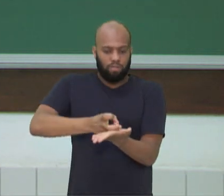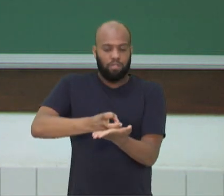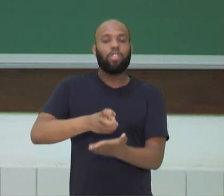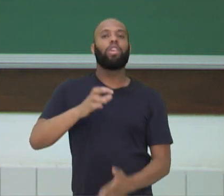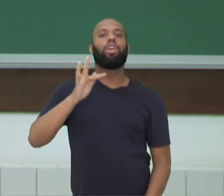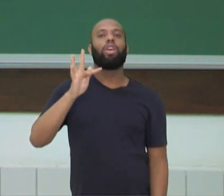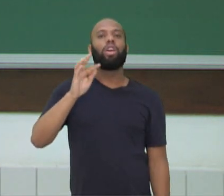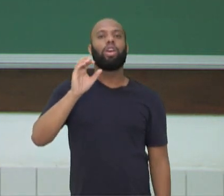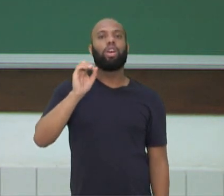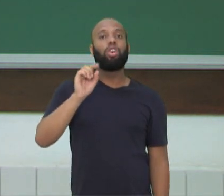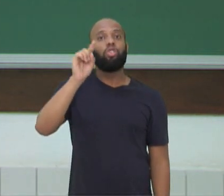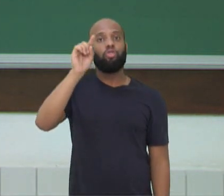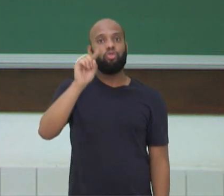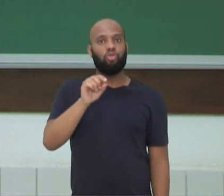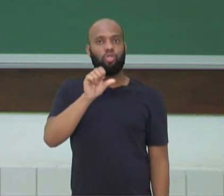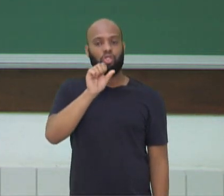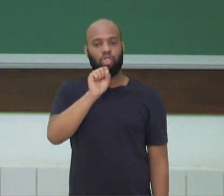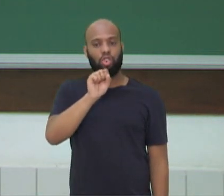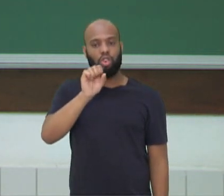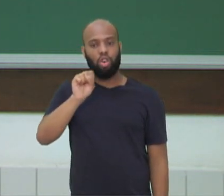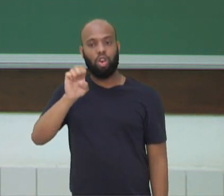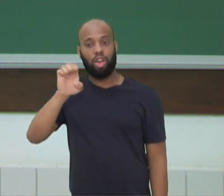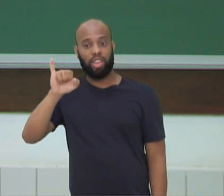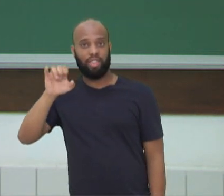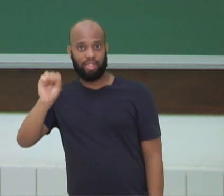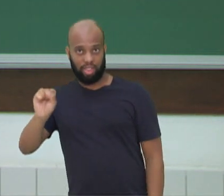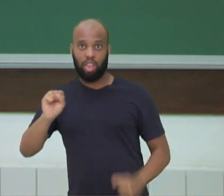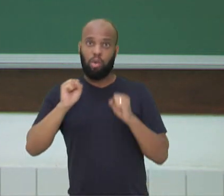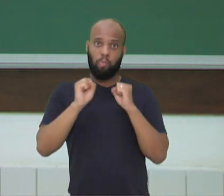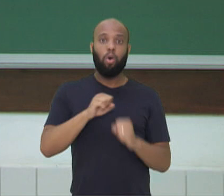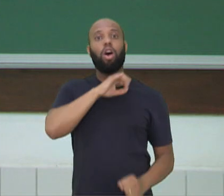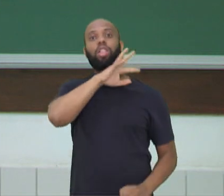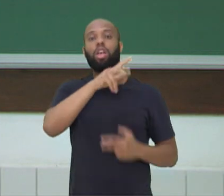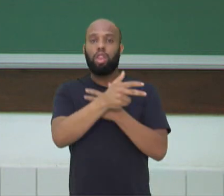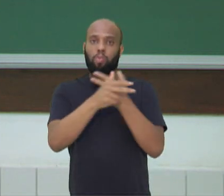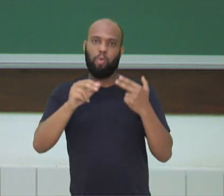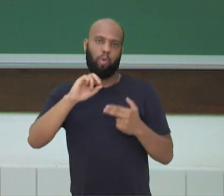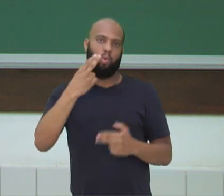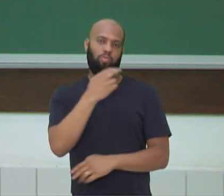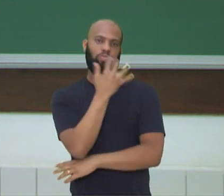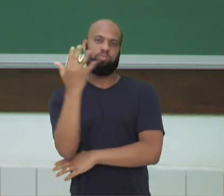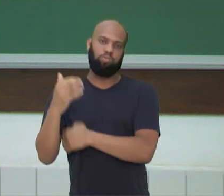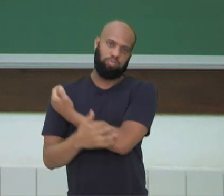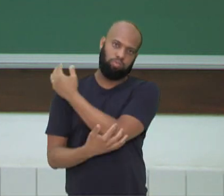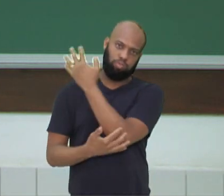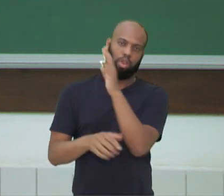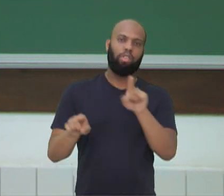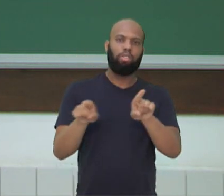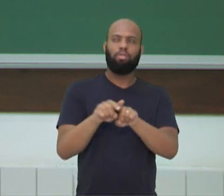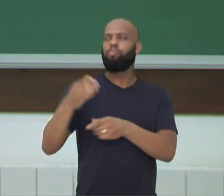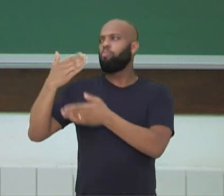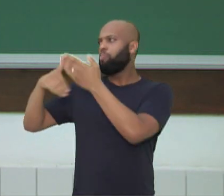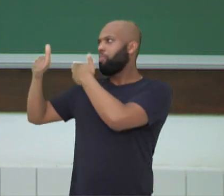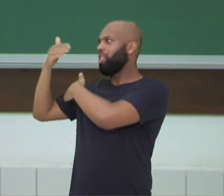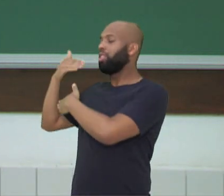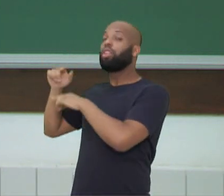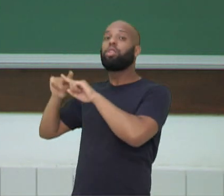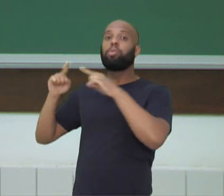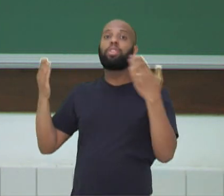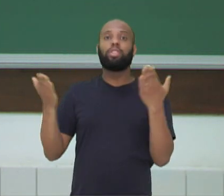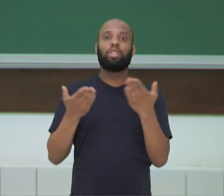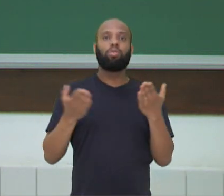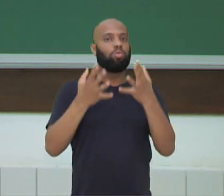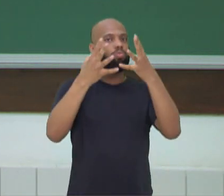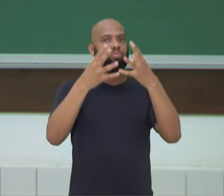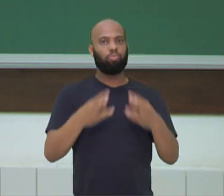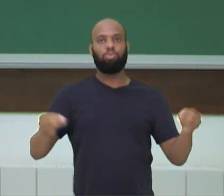Fóssil é aquele ser vivo que já viveu, né? Pode ser um animal ou pode ser um vegetal, que ele já viveu há muito tempo e infelizmente ele